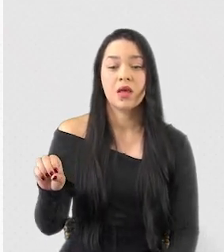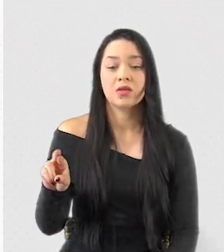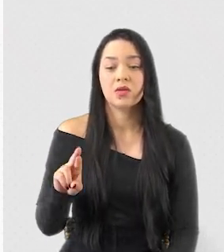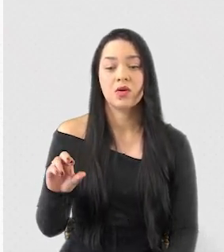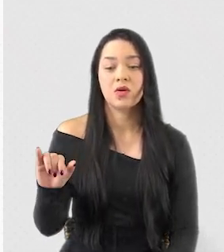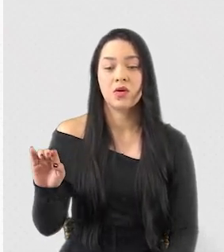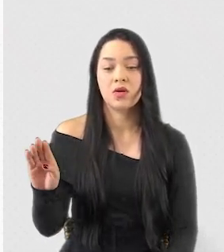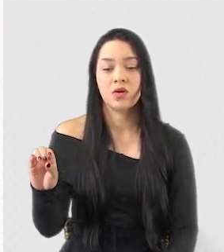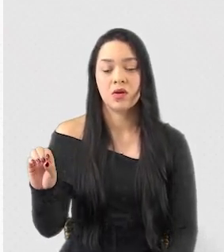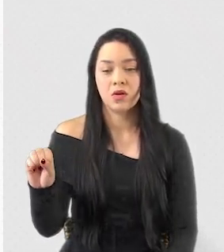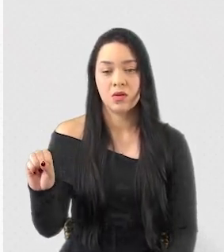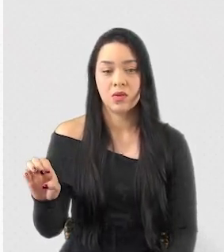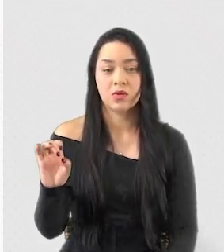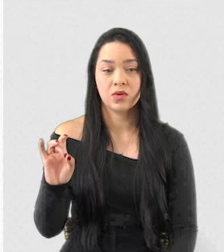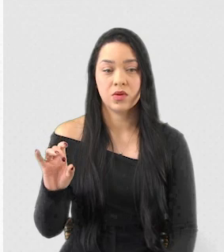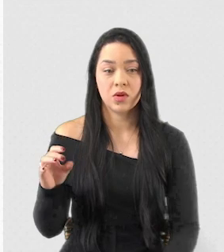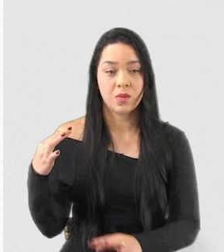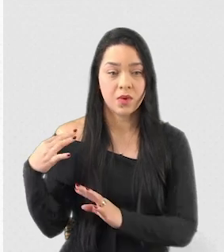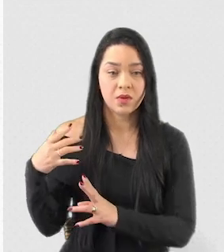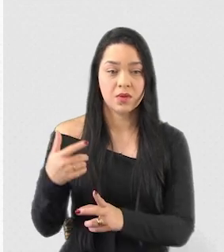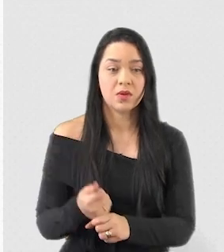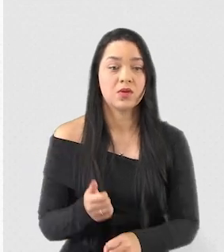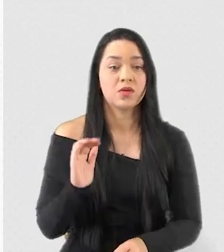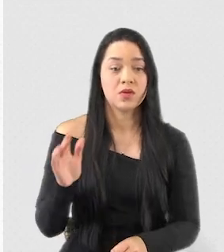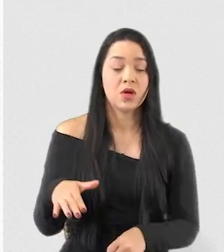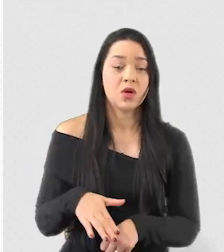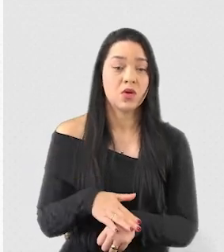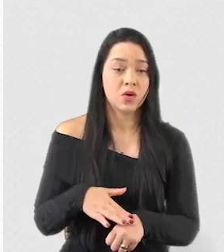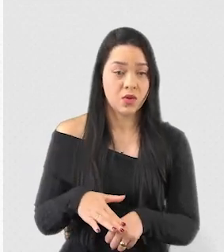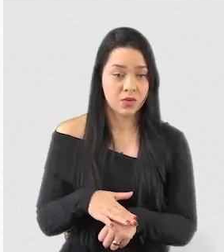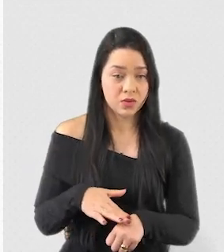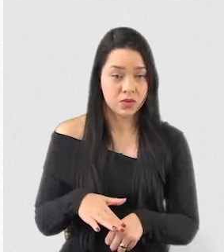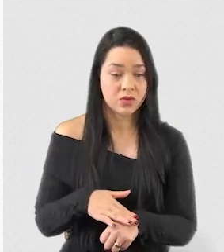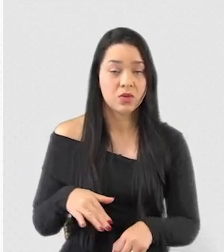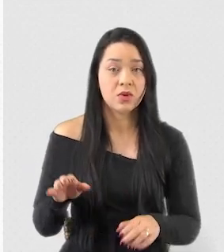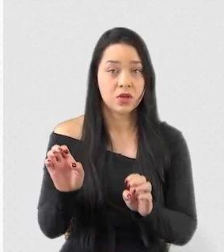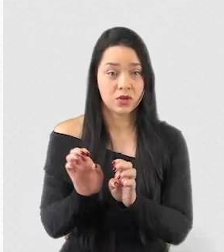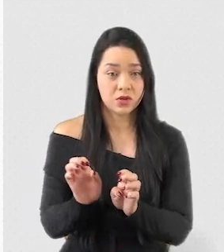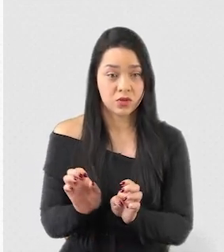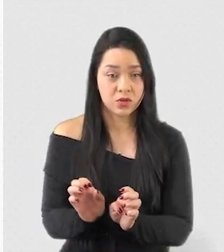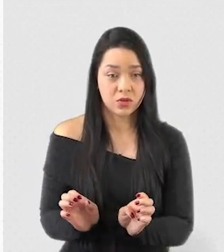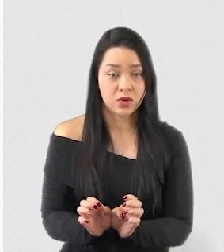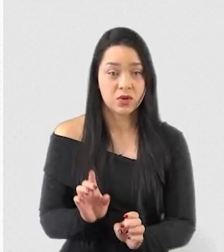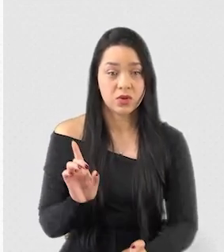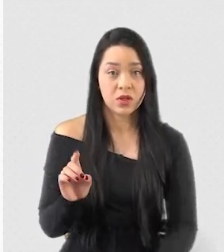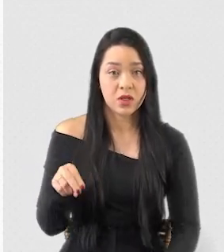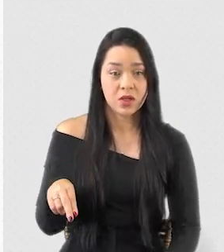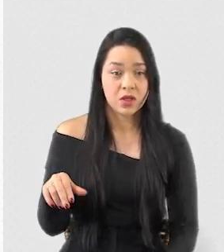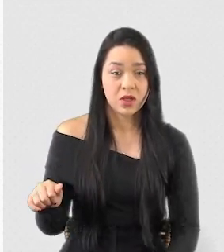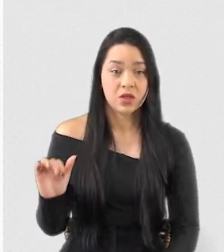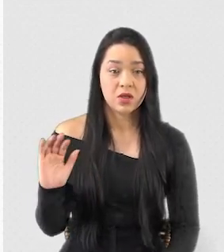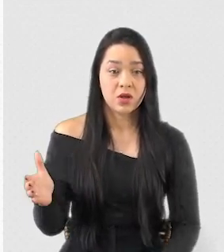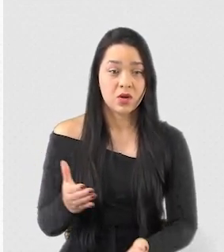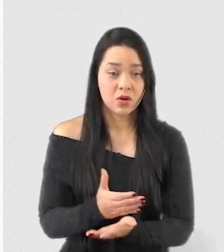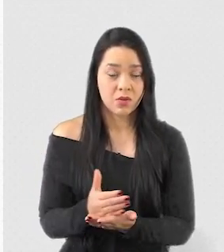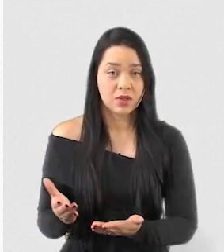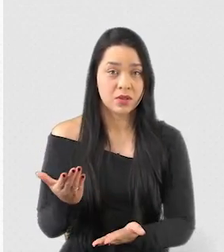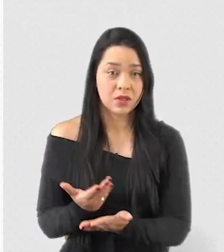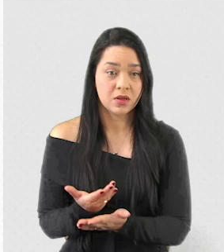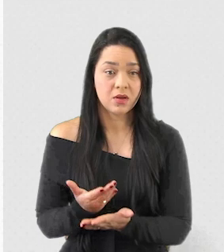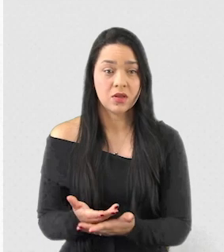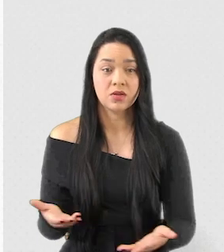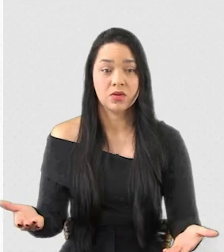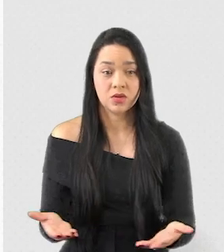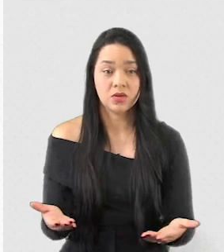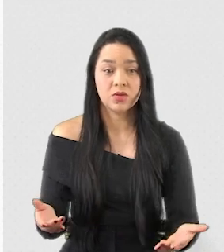porque isso aqui é uma revisão, tá? A gente já conversou sobre isso, sobre a estrutura do DNA, mas para que a gente comece a nossa aula de hoje, eu preciso que